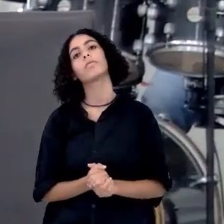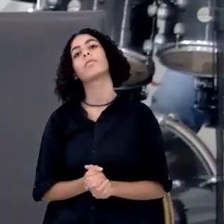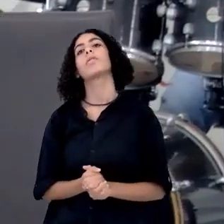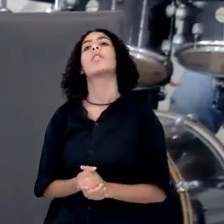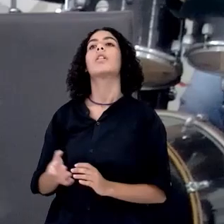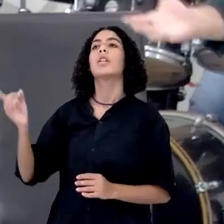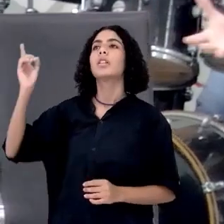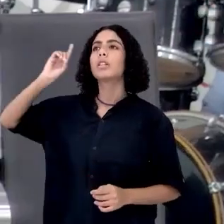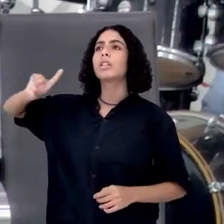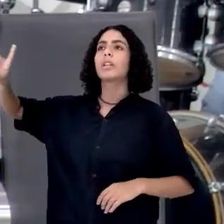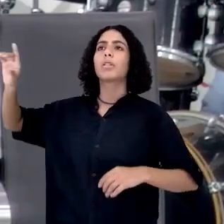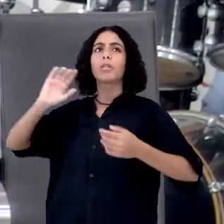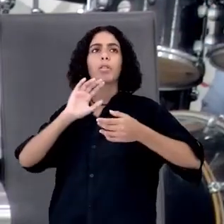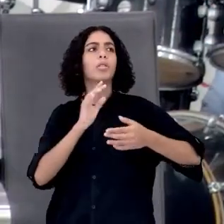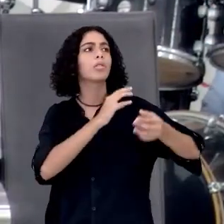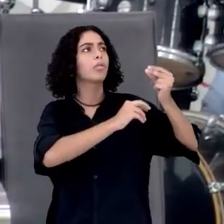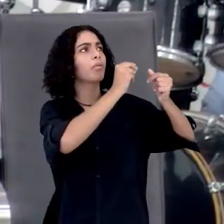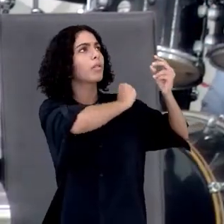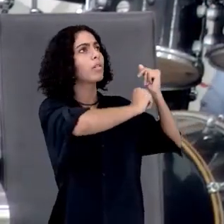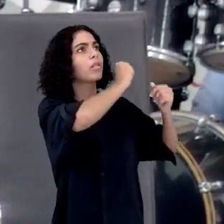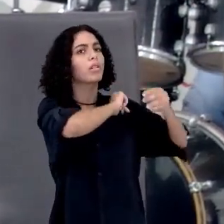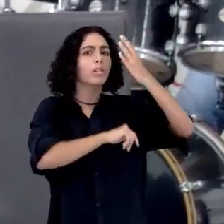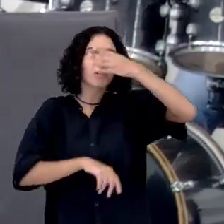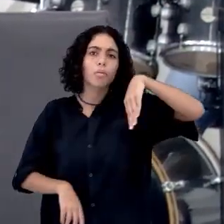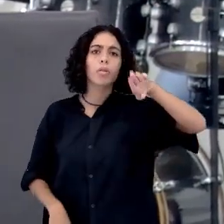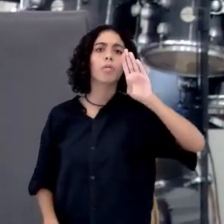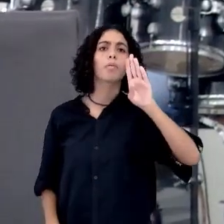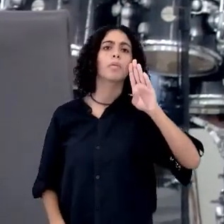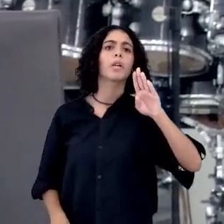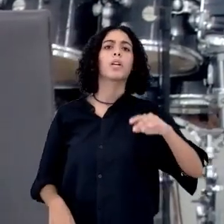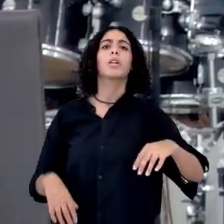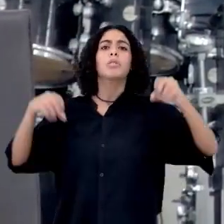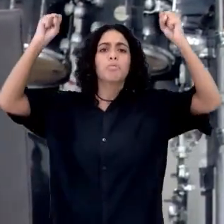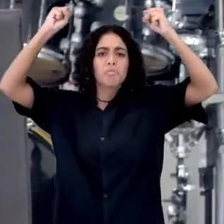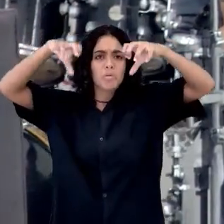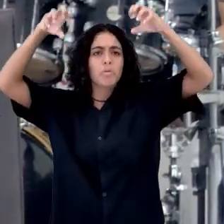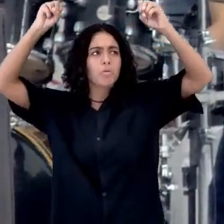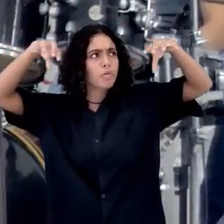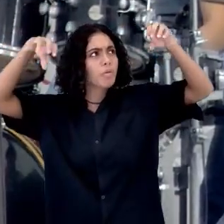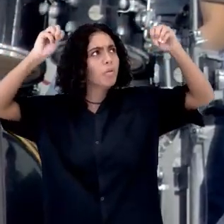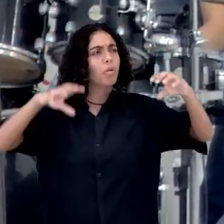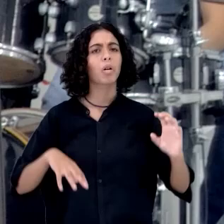mais acabar com a humanidade por meio de água.